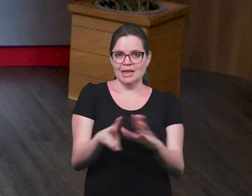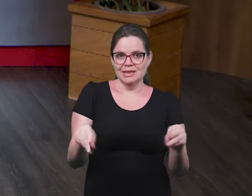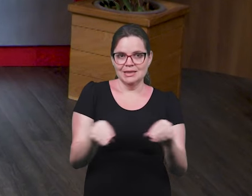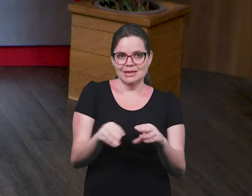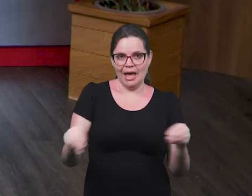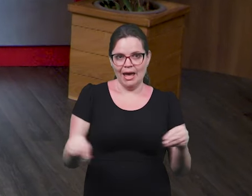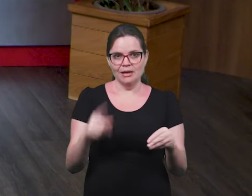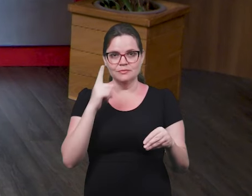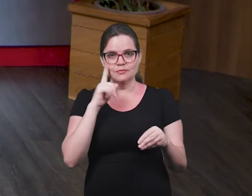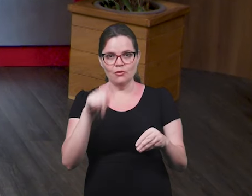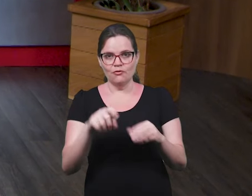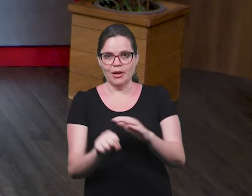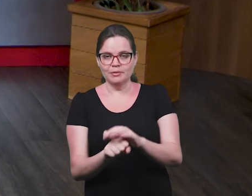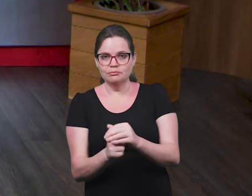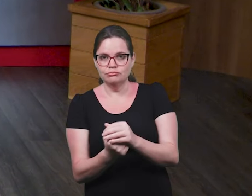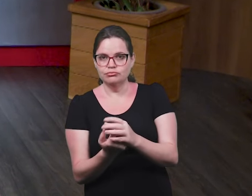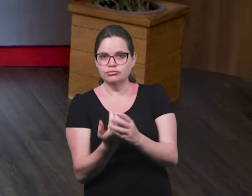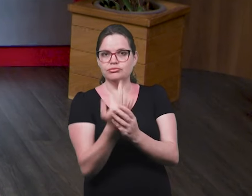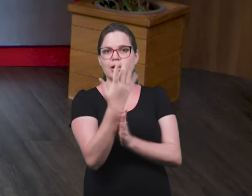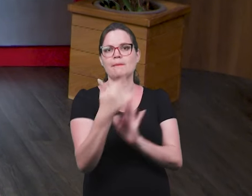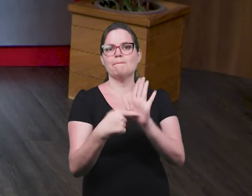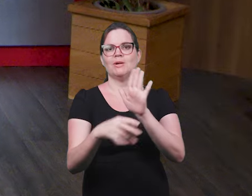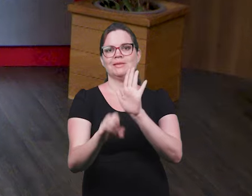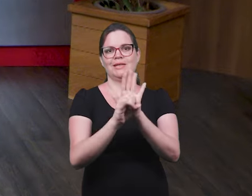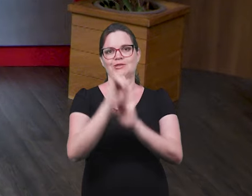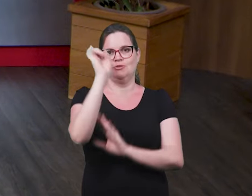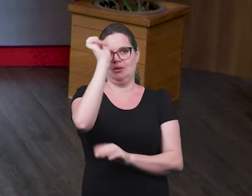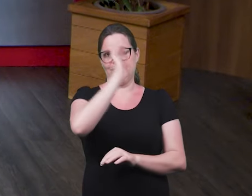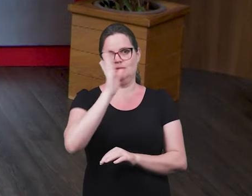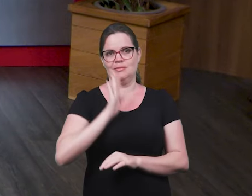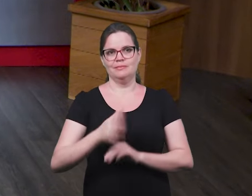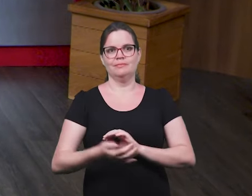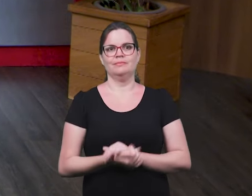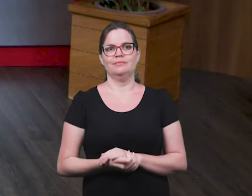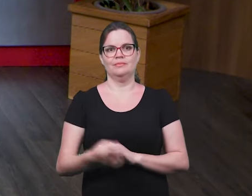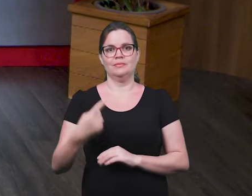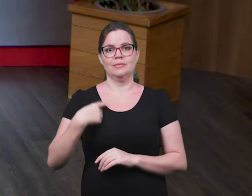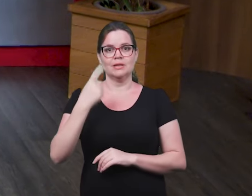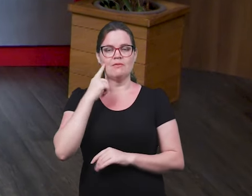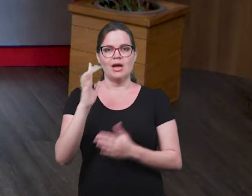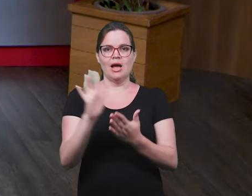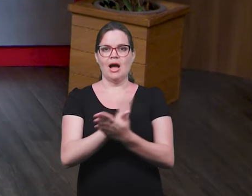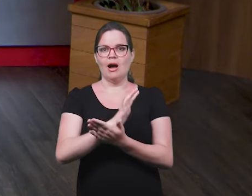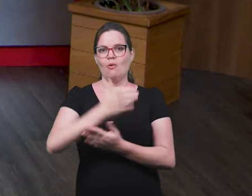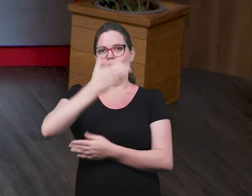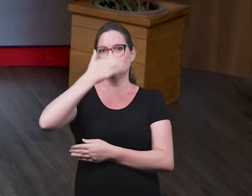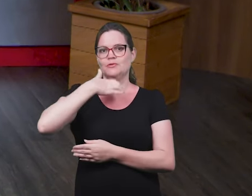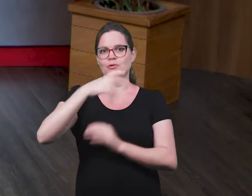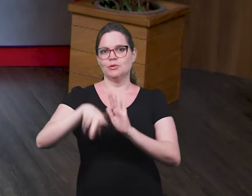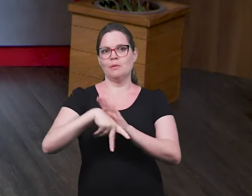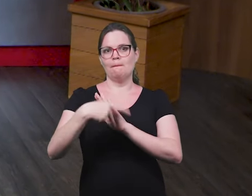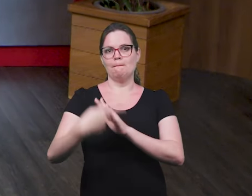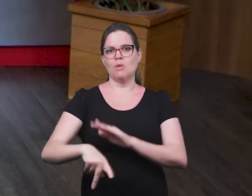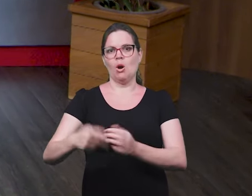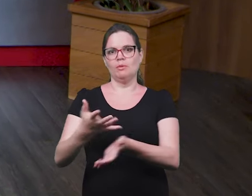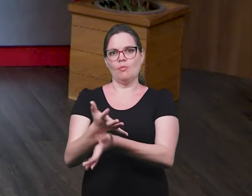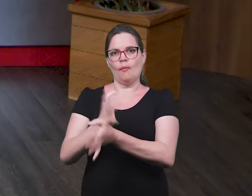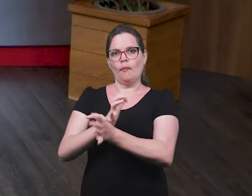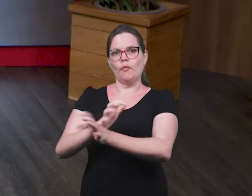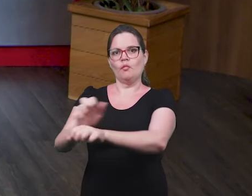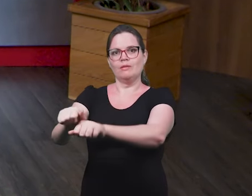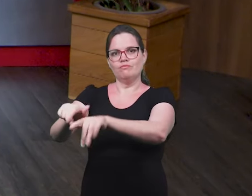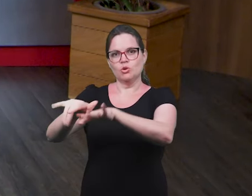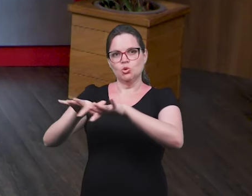e carregam a identidade do Brasil. Agora, os frutos do Cerrado e do Pantanal estão no centro de